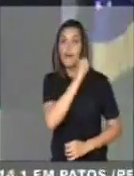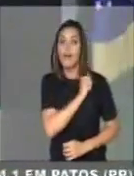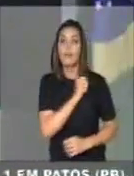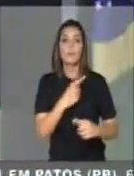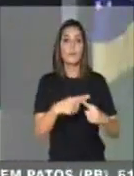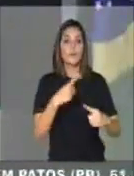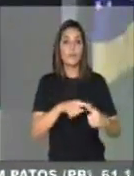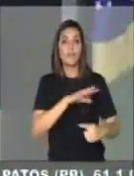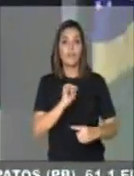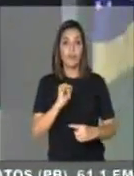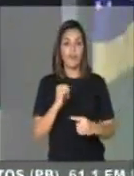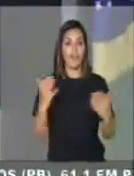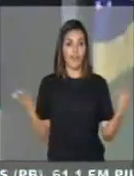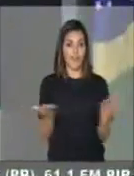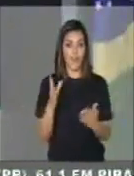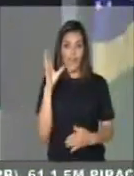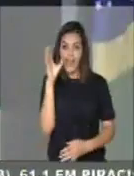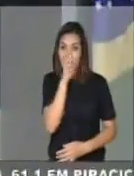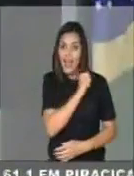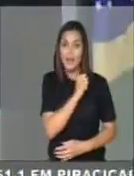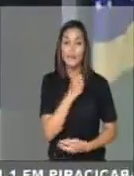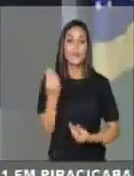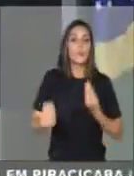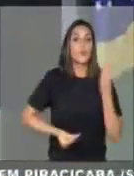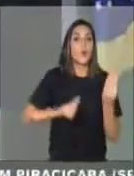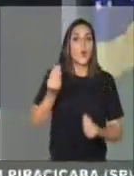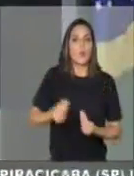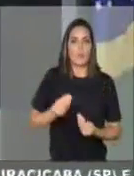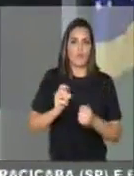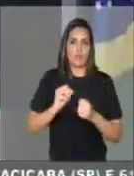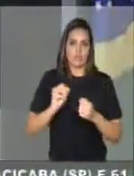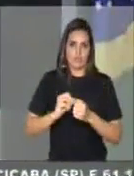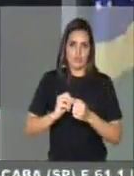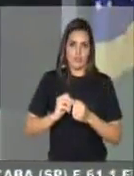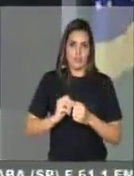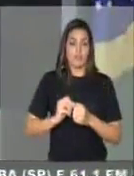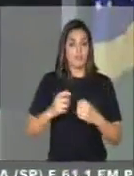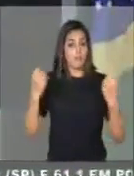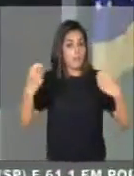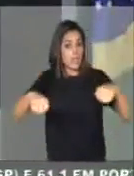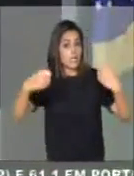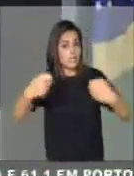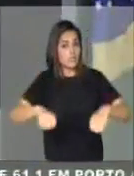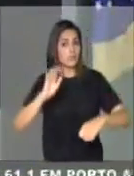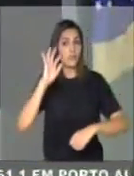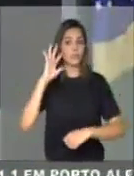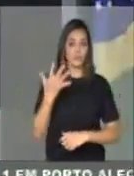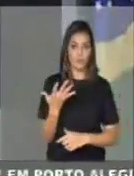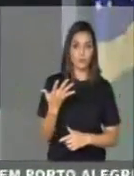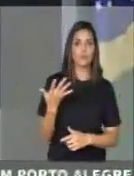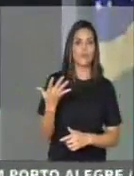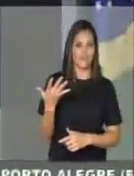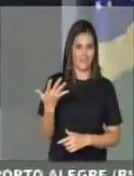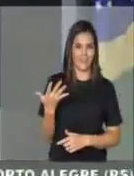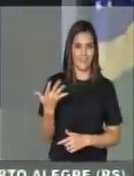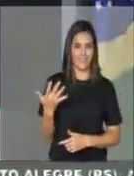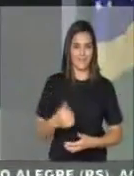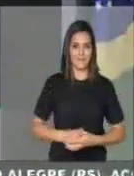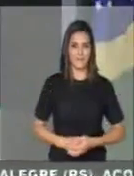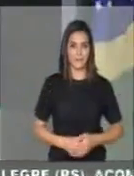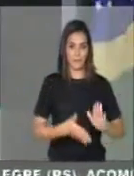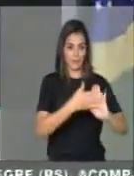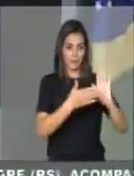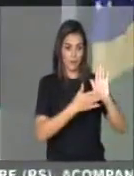tão imediata quanto possível de condições presentes que se mostrem necessárias para tanto. A